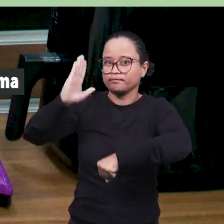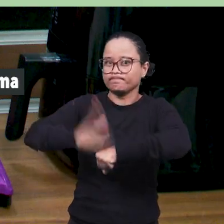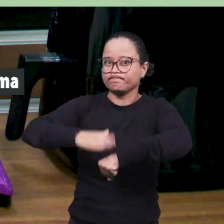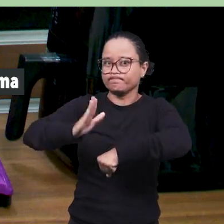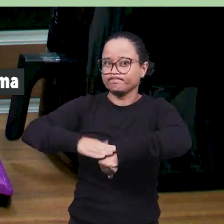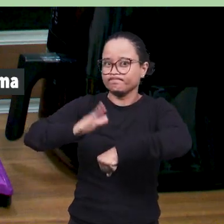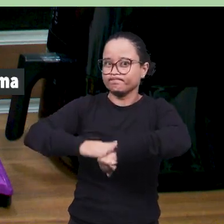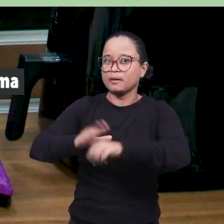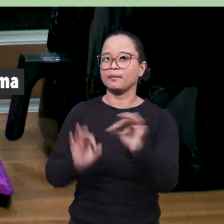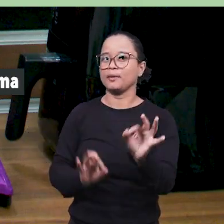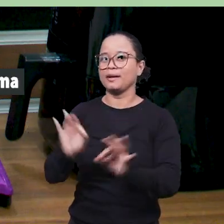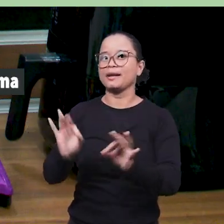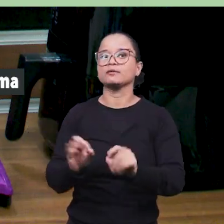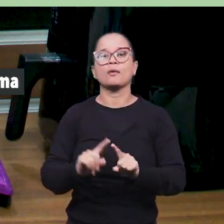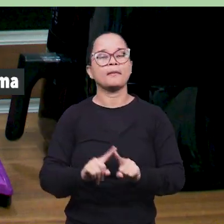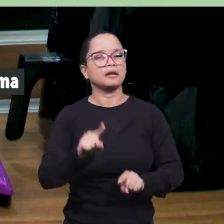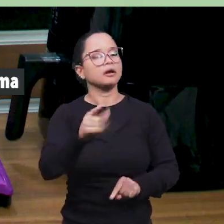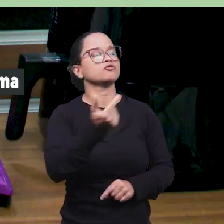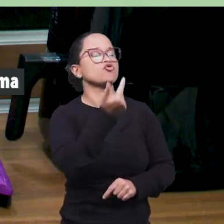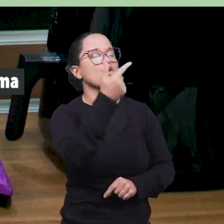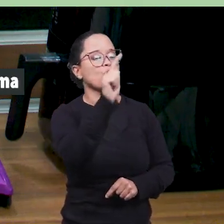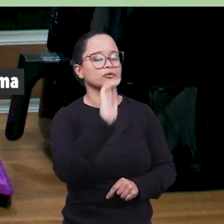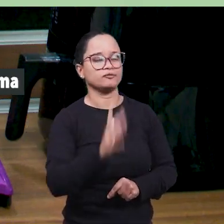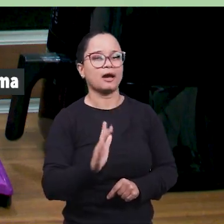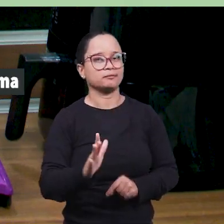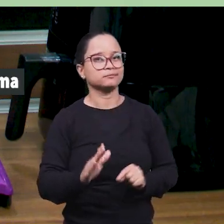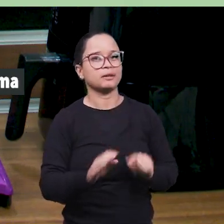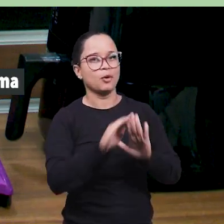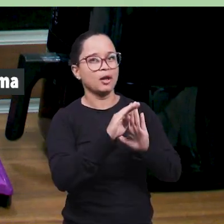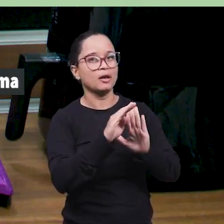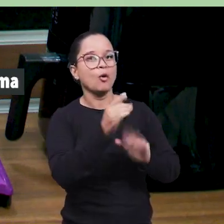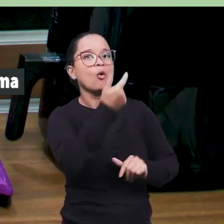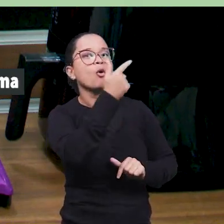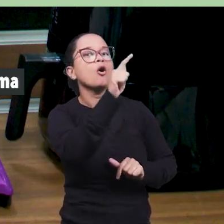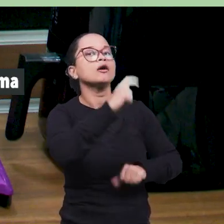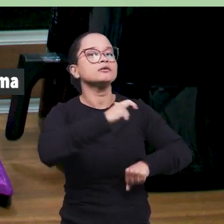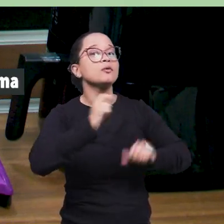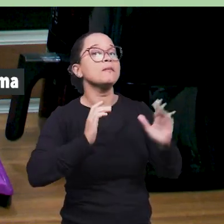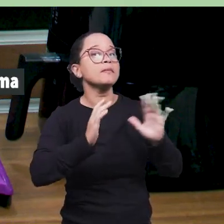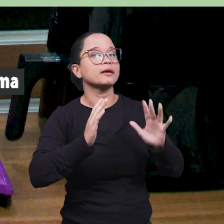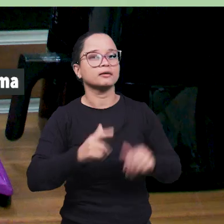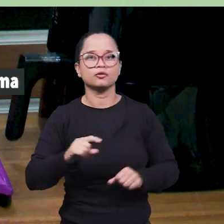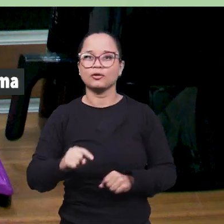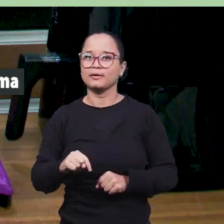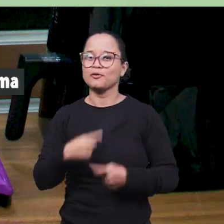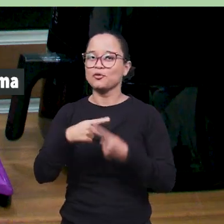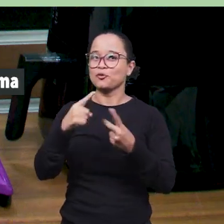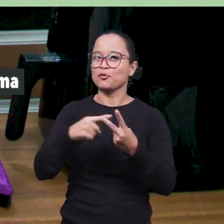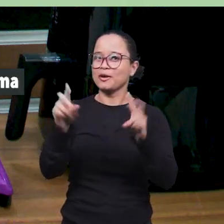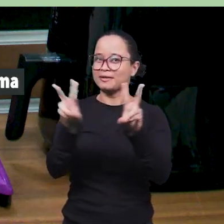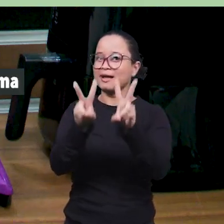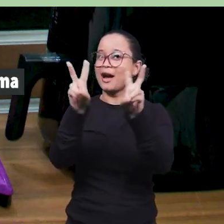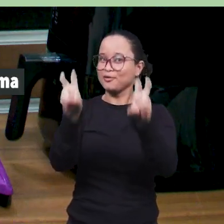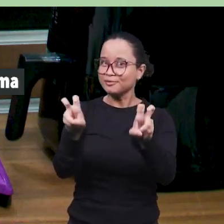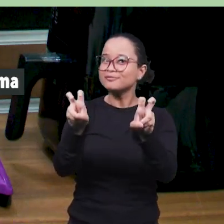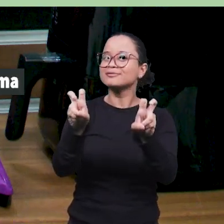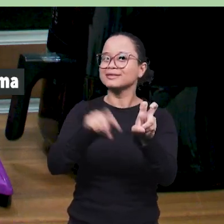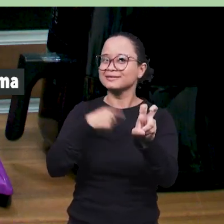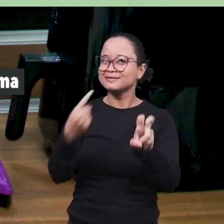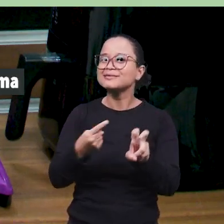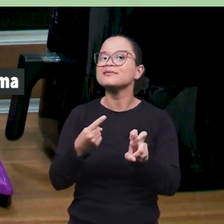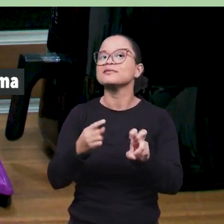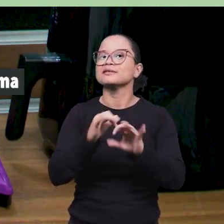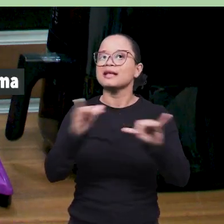isso aí já é de outro Programa, não vamos mostrar. Não. São 2 assuntos que nós vamos deixar no ar para vocês,